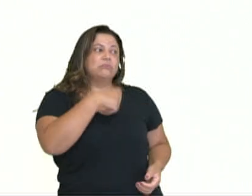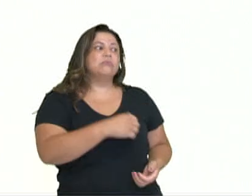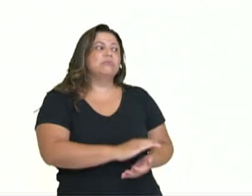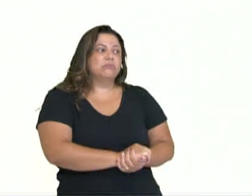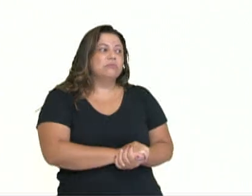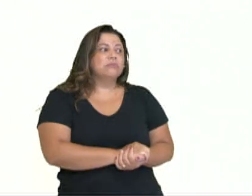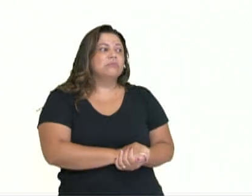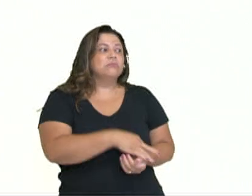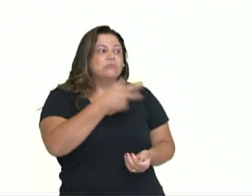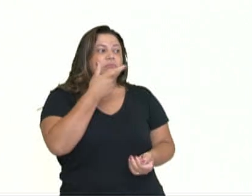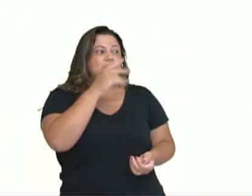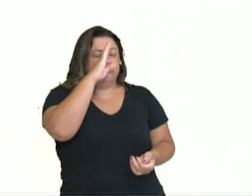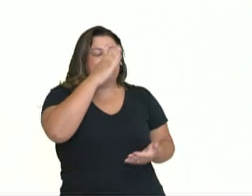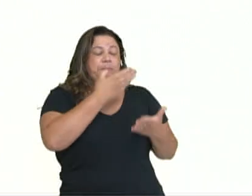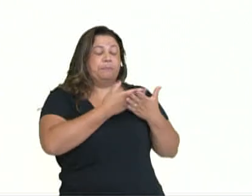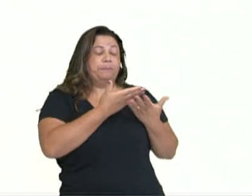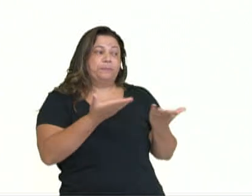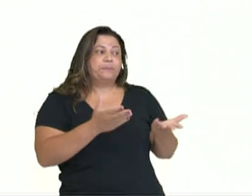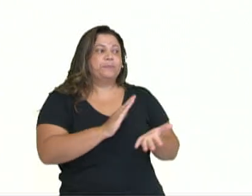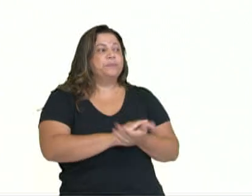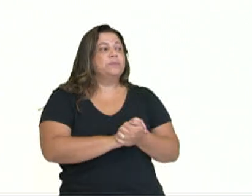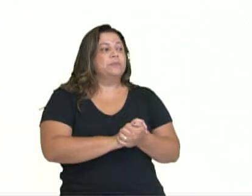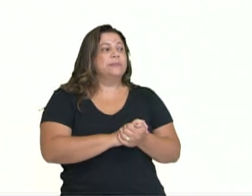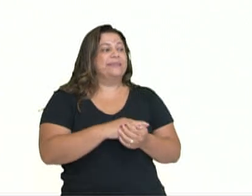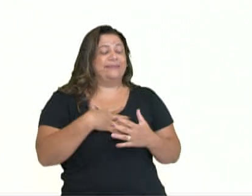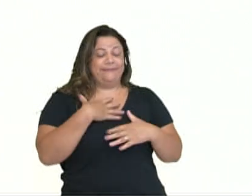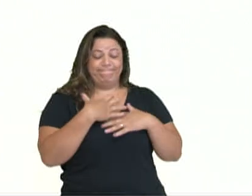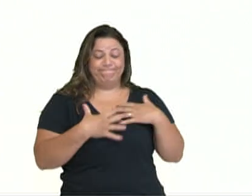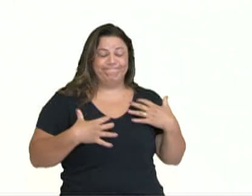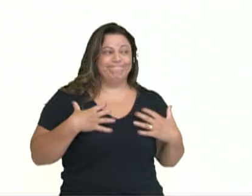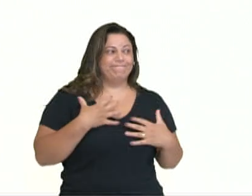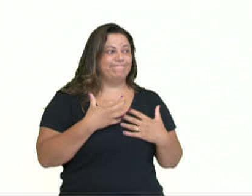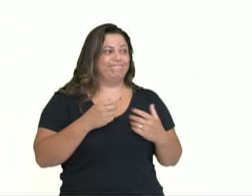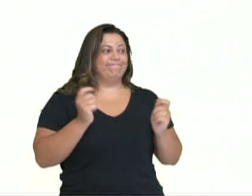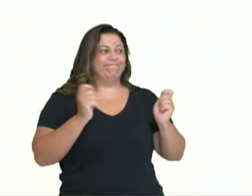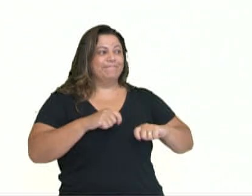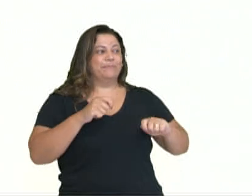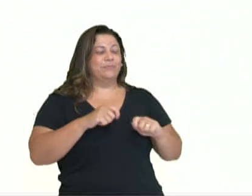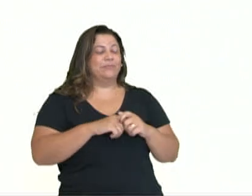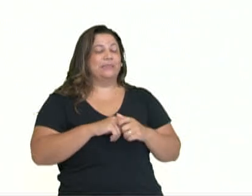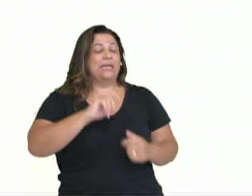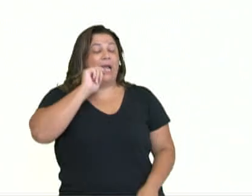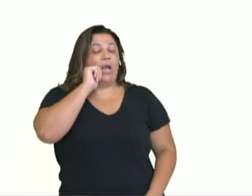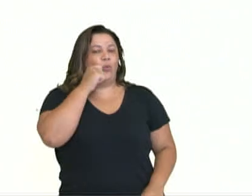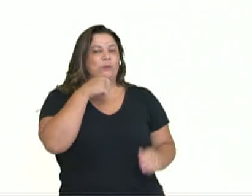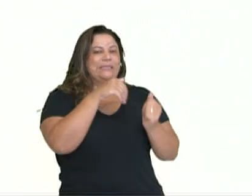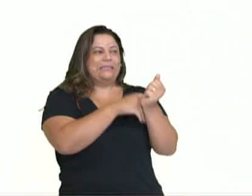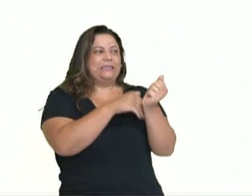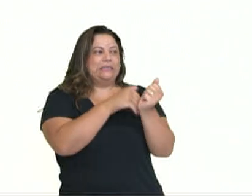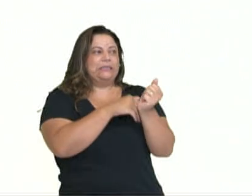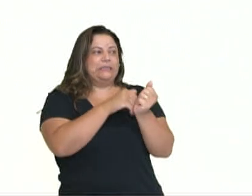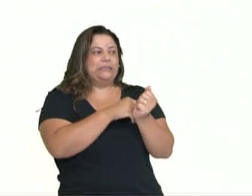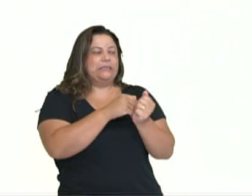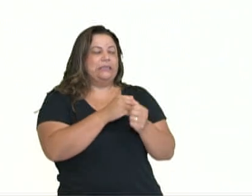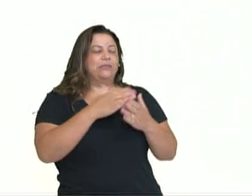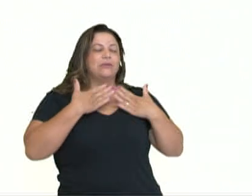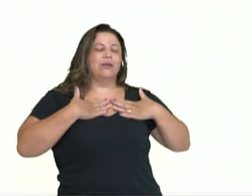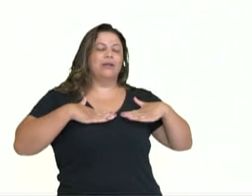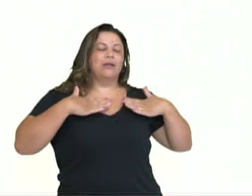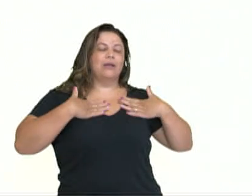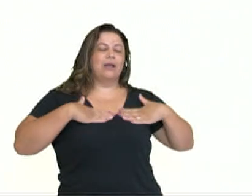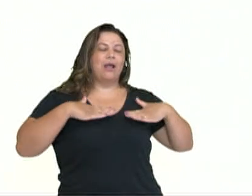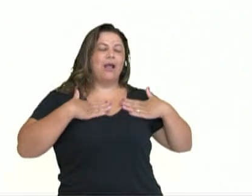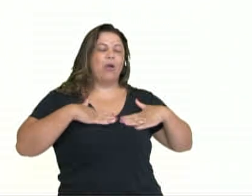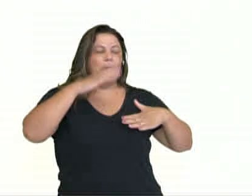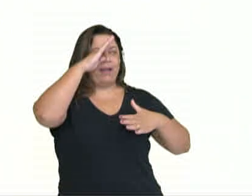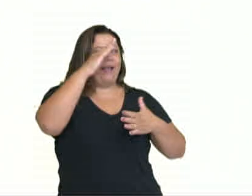saber porquê, perturbei-me. Agora entendia. Aí estava o segredo daquela segurança, daquela calma. Era a